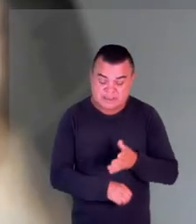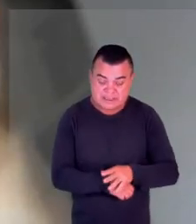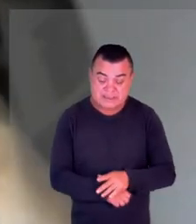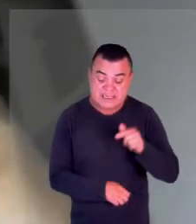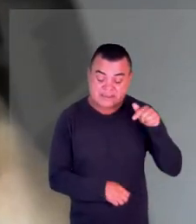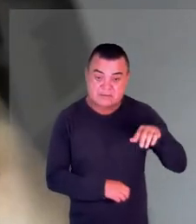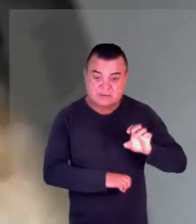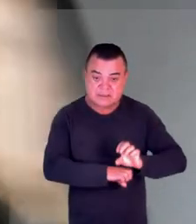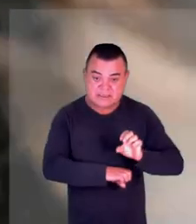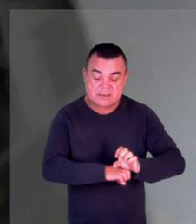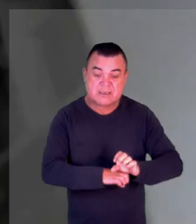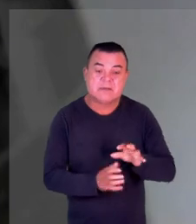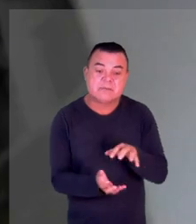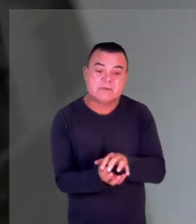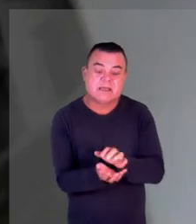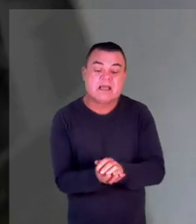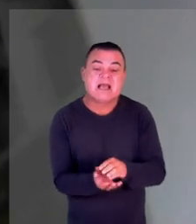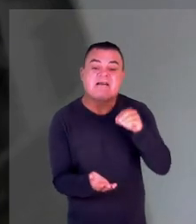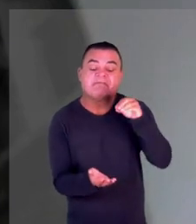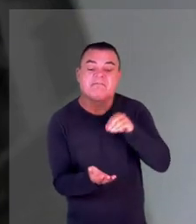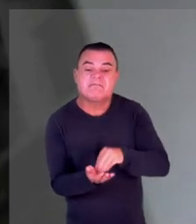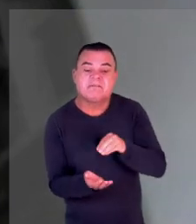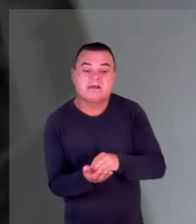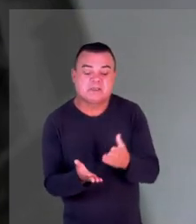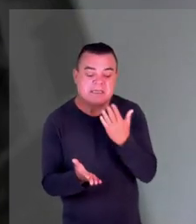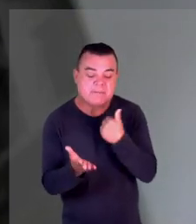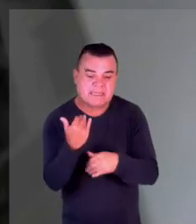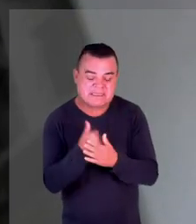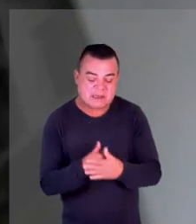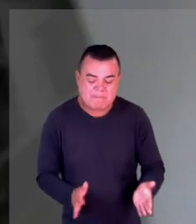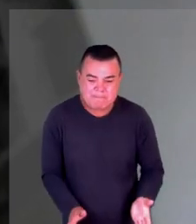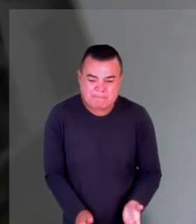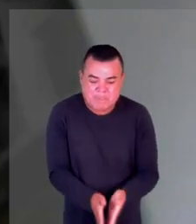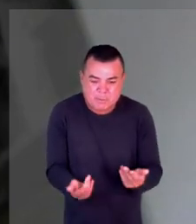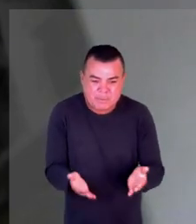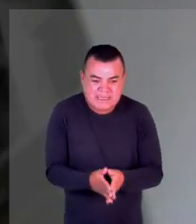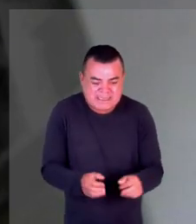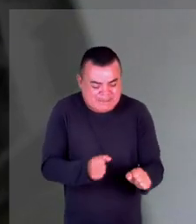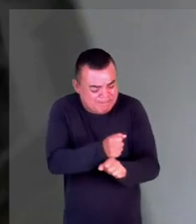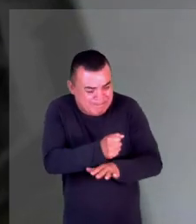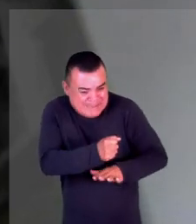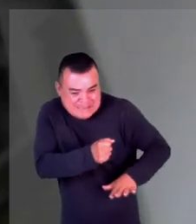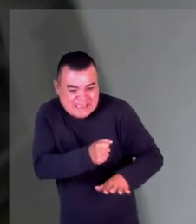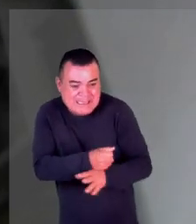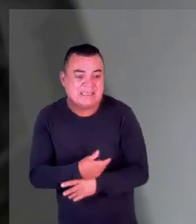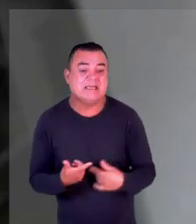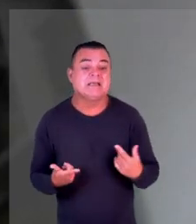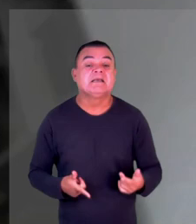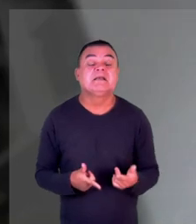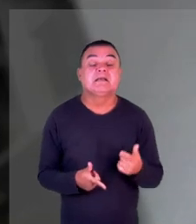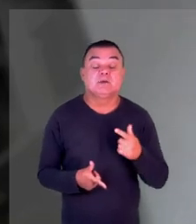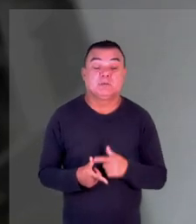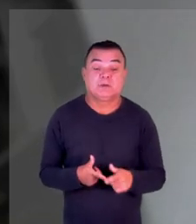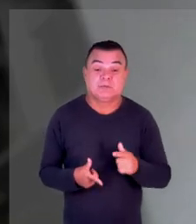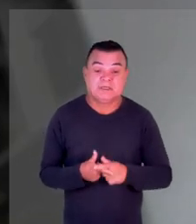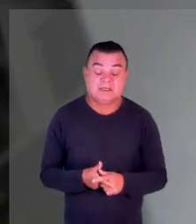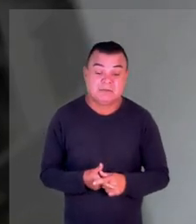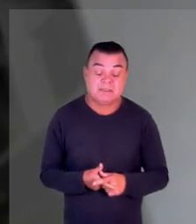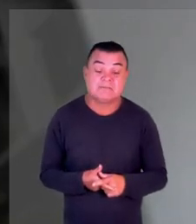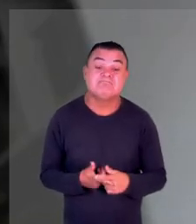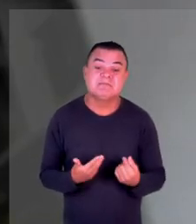eh a falta de alimentação a pobreza a miséria era causa de destituição e de